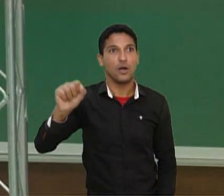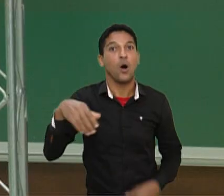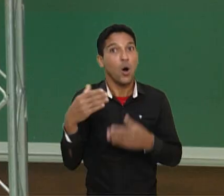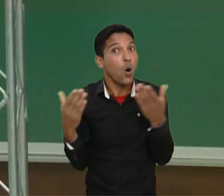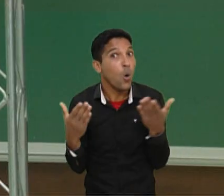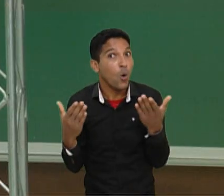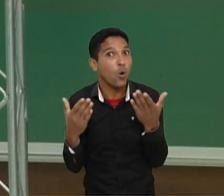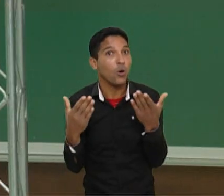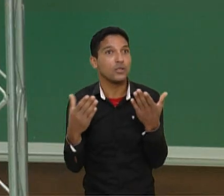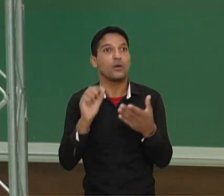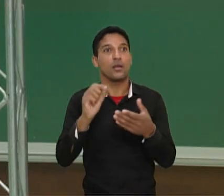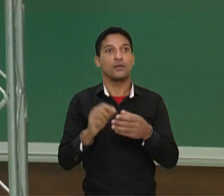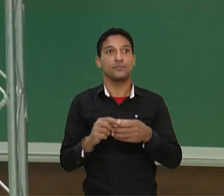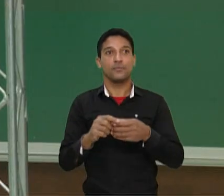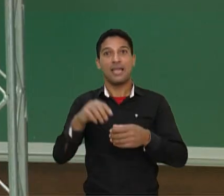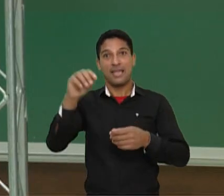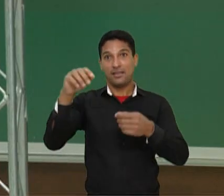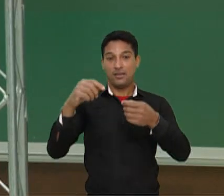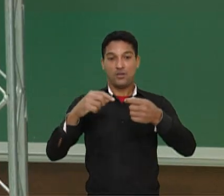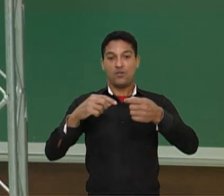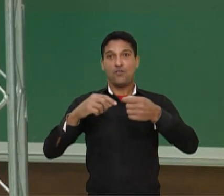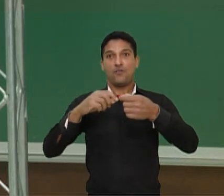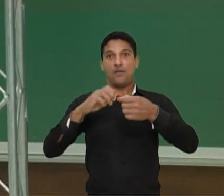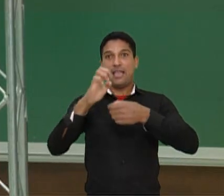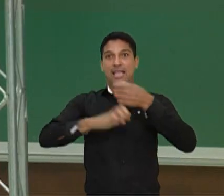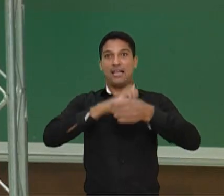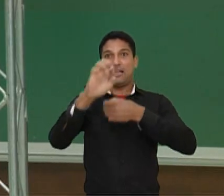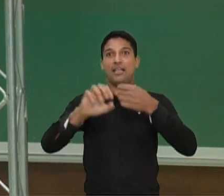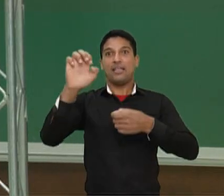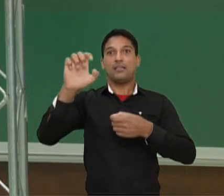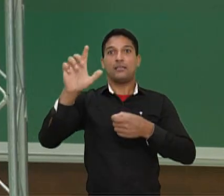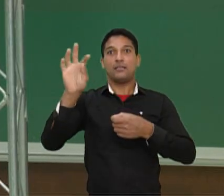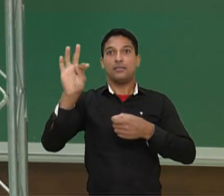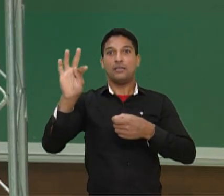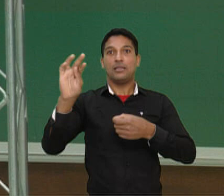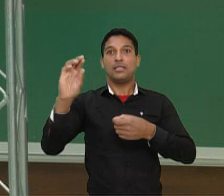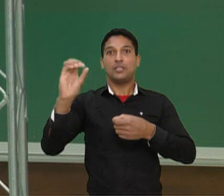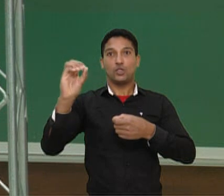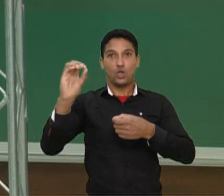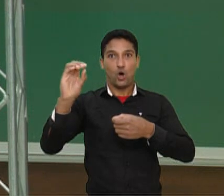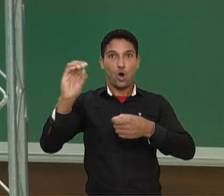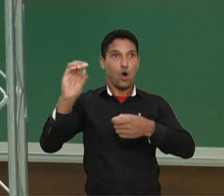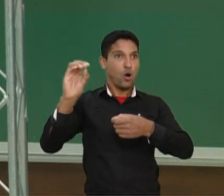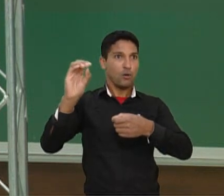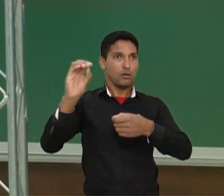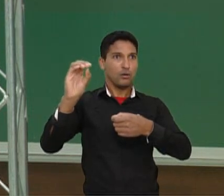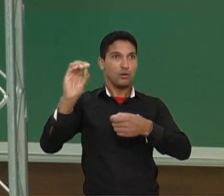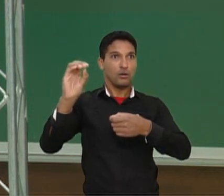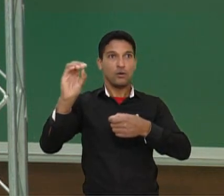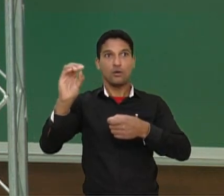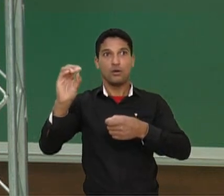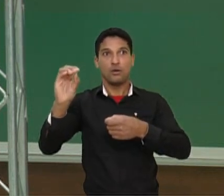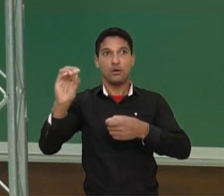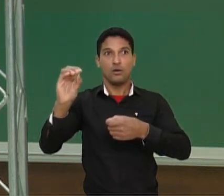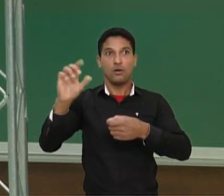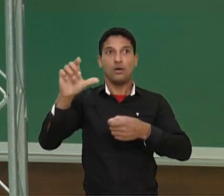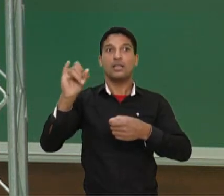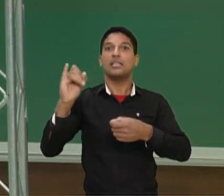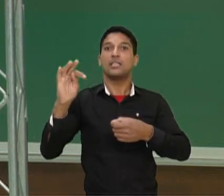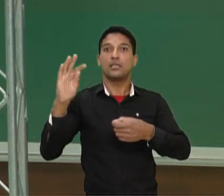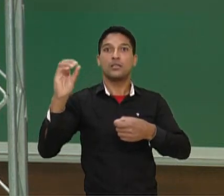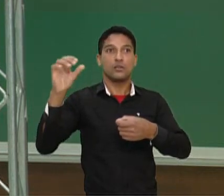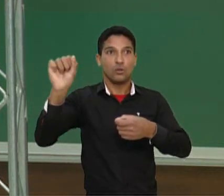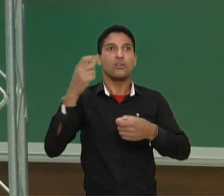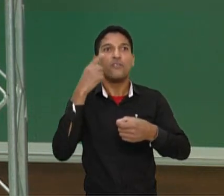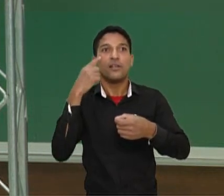galera, os eletrólitos e os não eletrólitos. E explicar rapidamente para vocês algo sobre o grau de